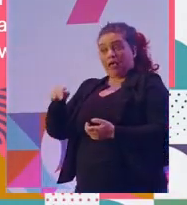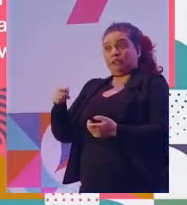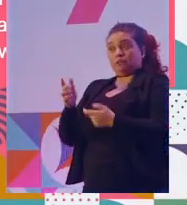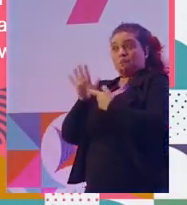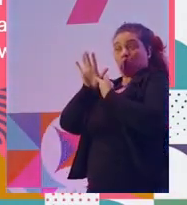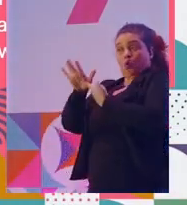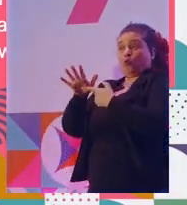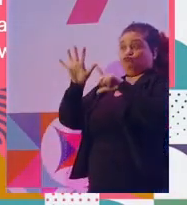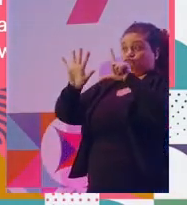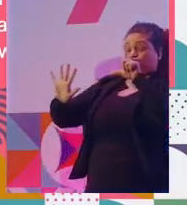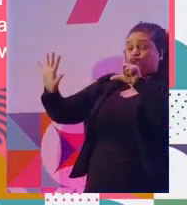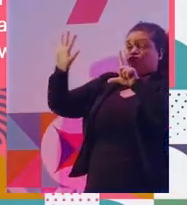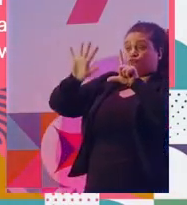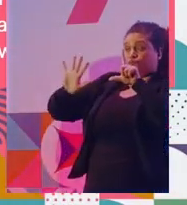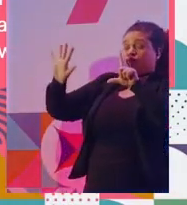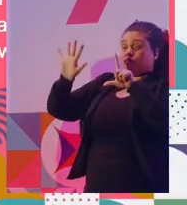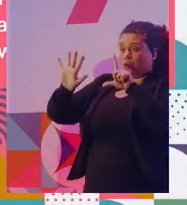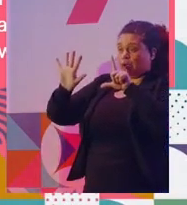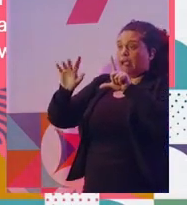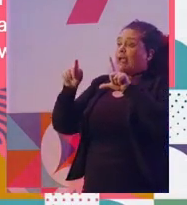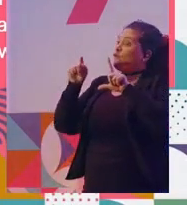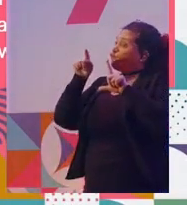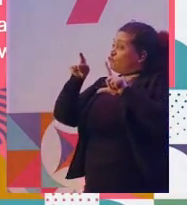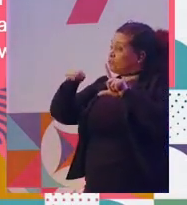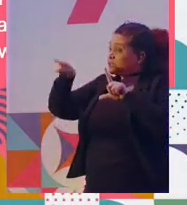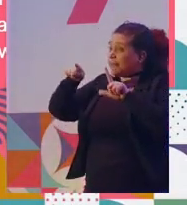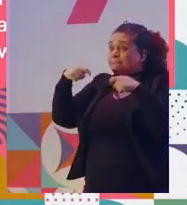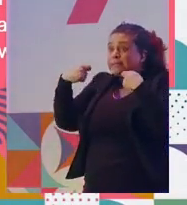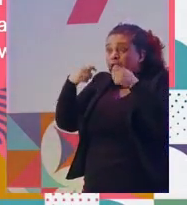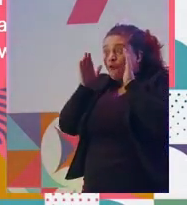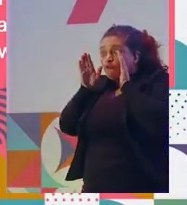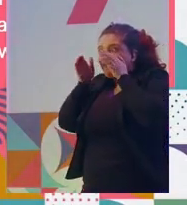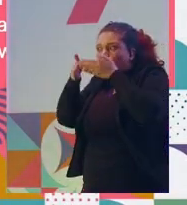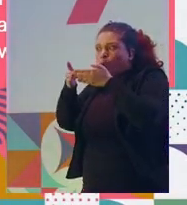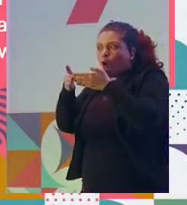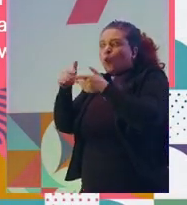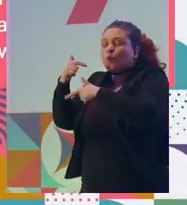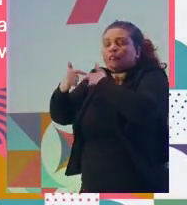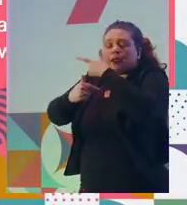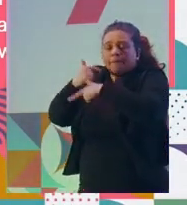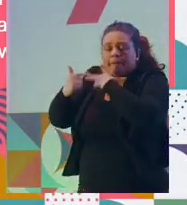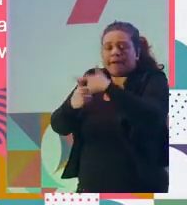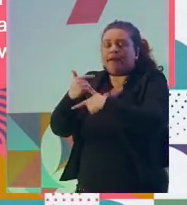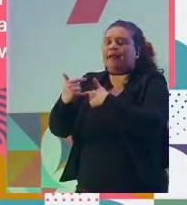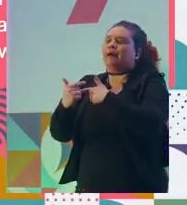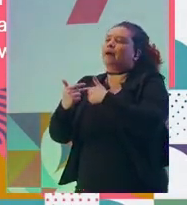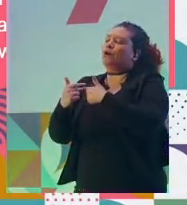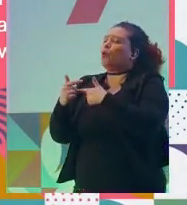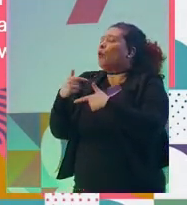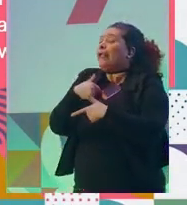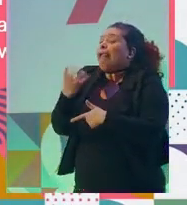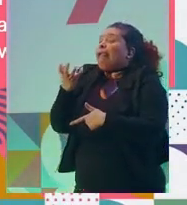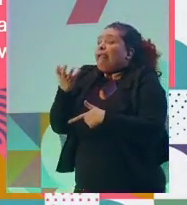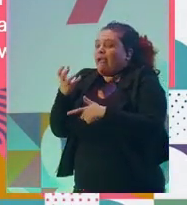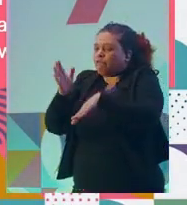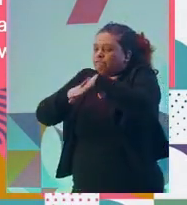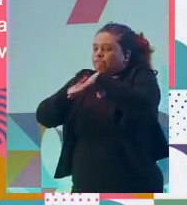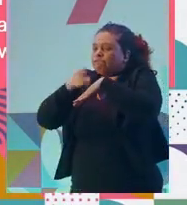desse tipo. Que você tenha foco em trabalhar no que você quer fazer. E a